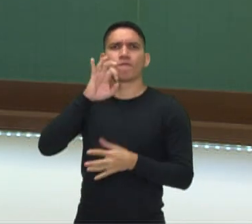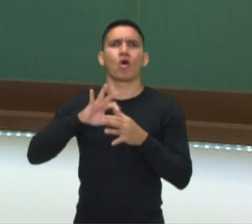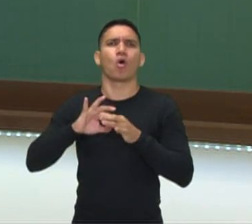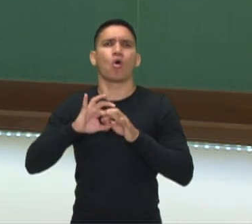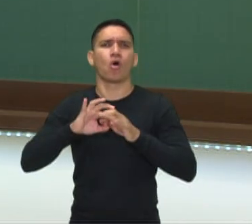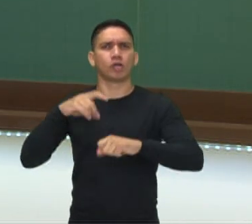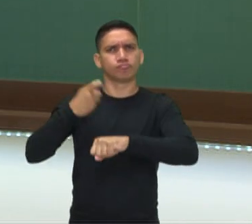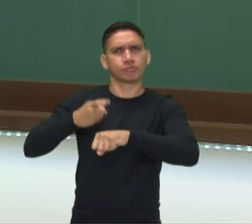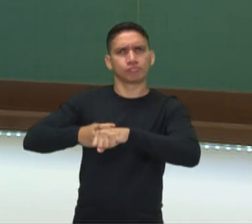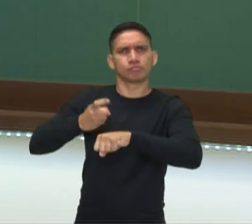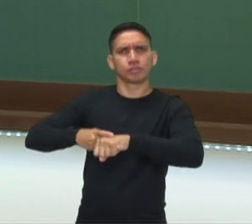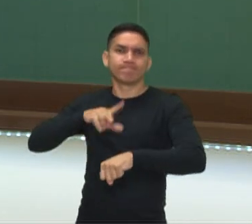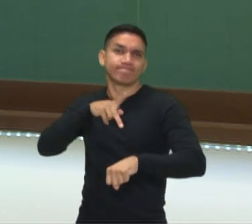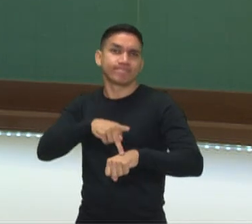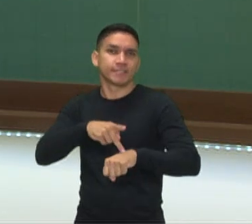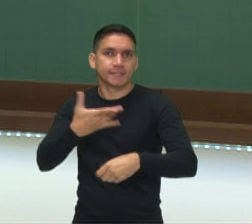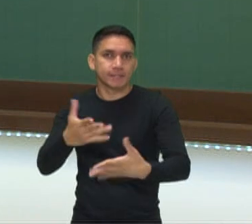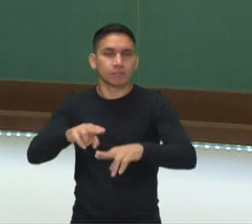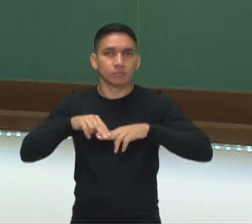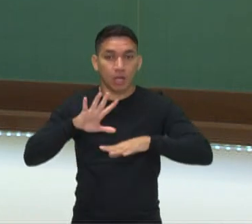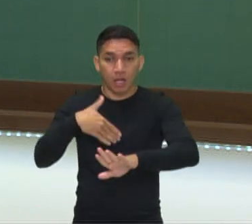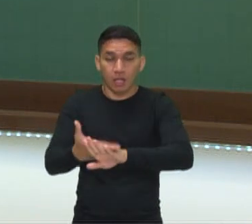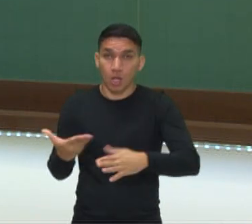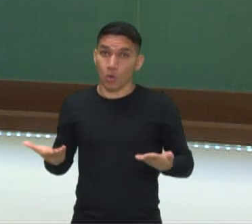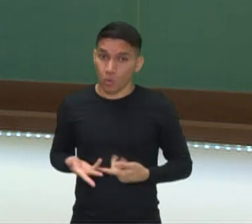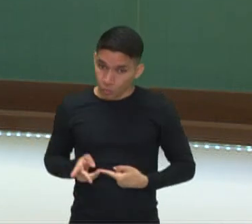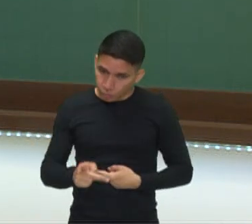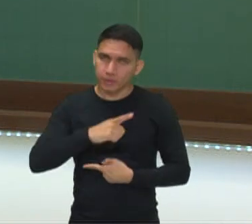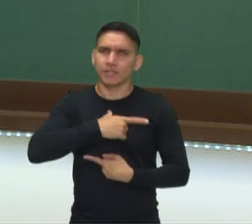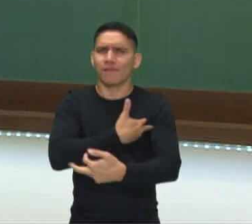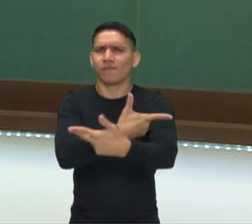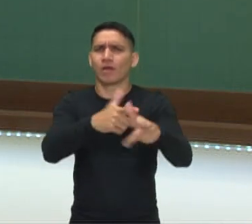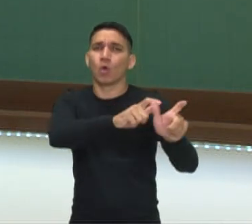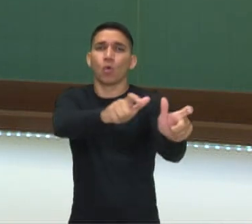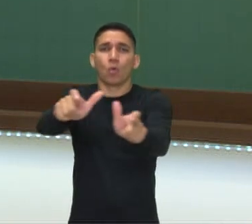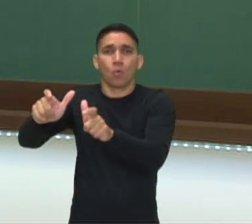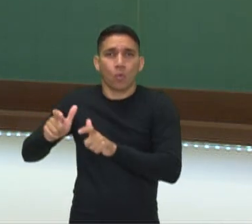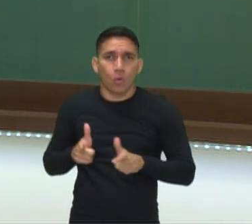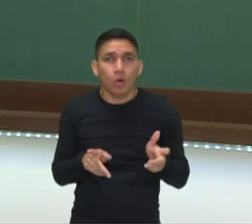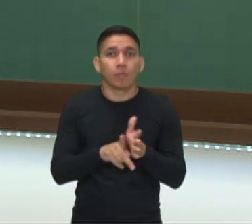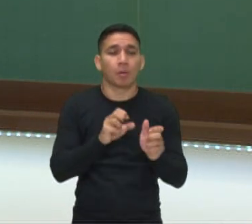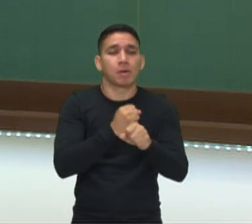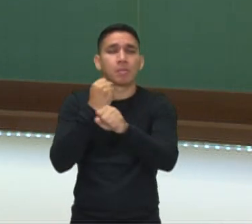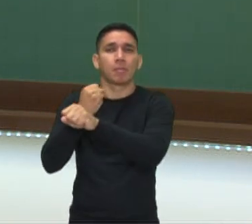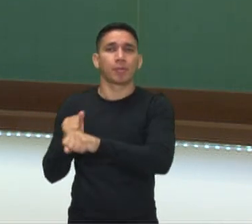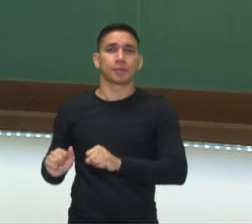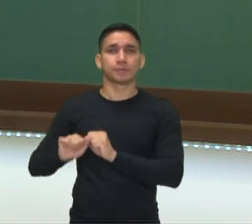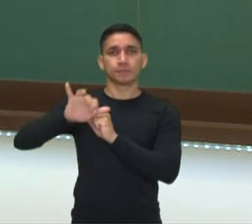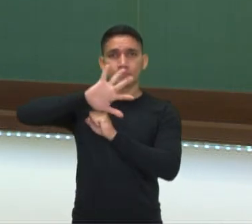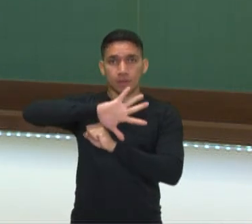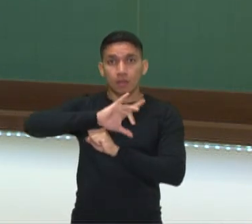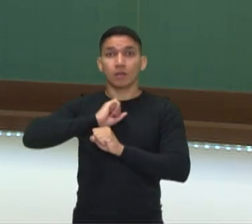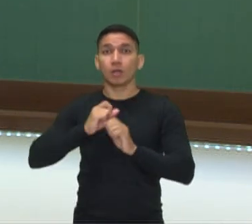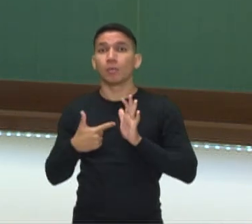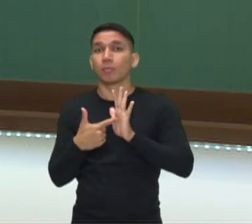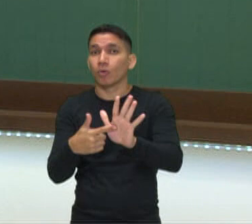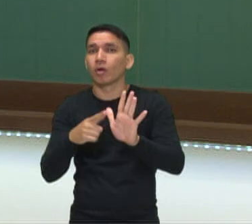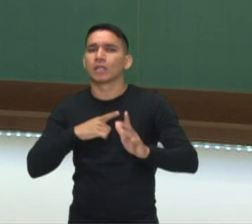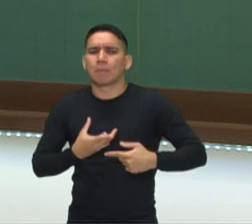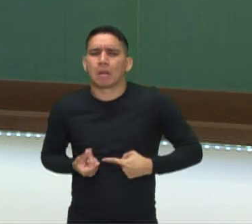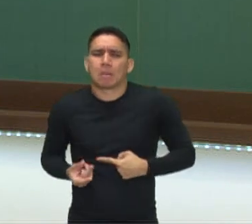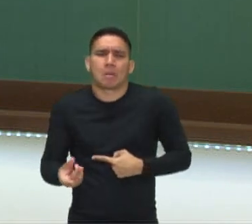solidez muito grande desse concreto, e esse concreto até hoje existe vários locais de construções romanas que esse concreto trouxe a eternidade para